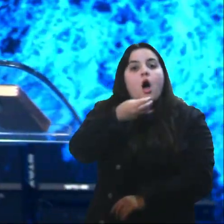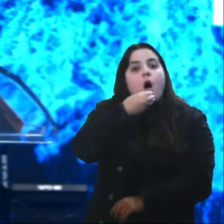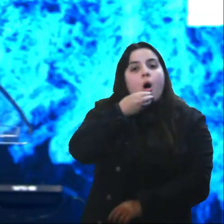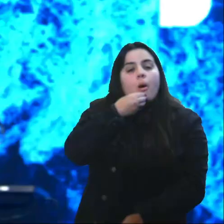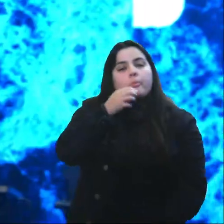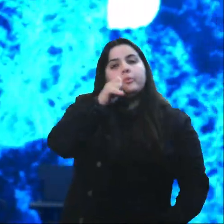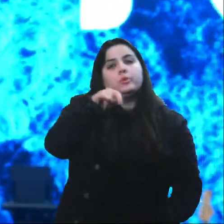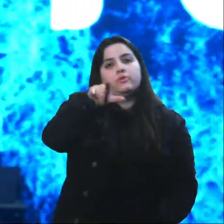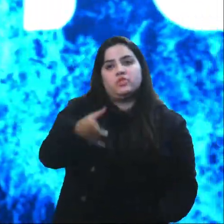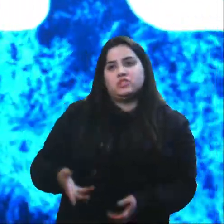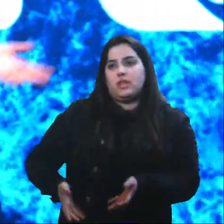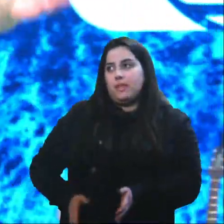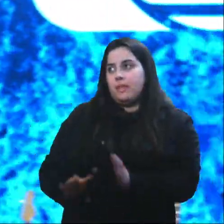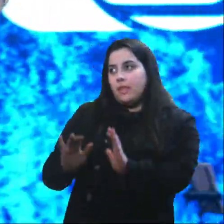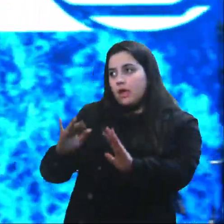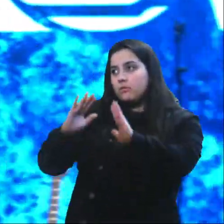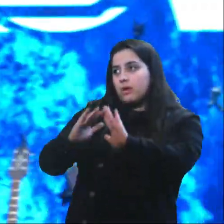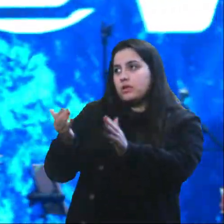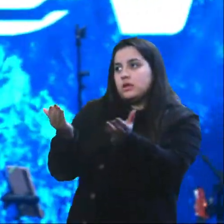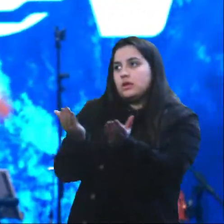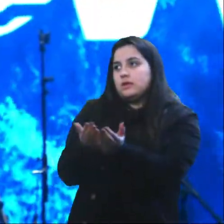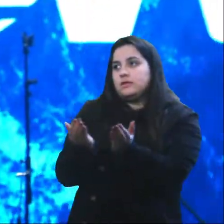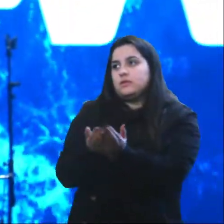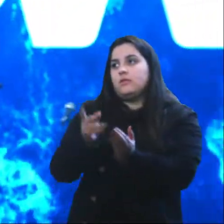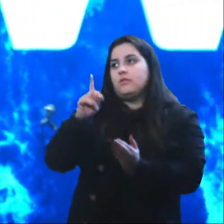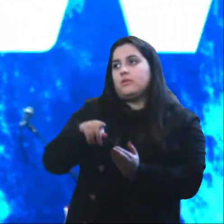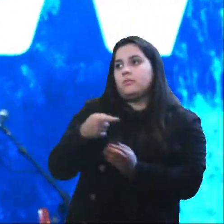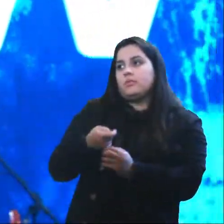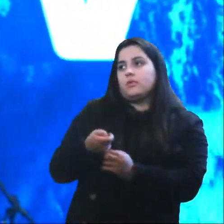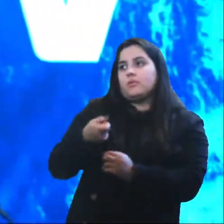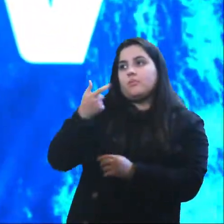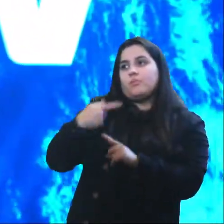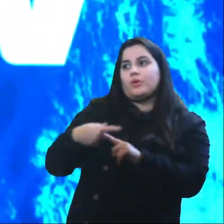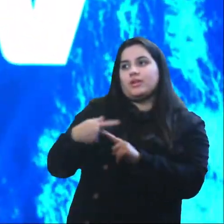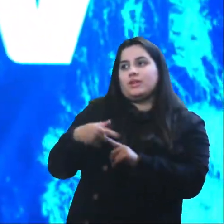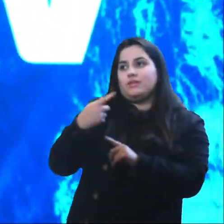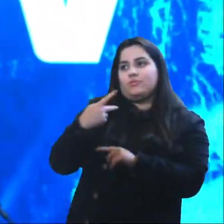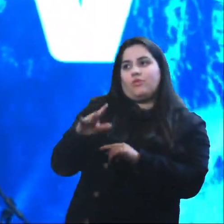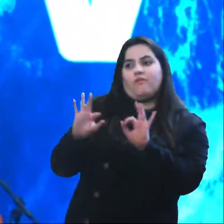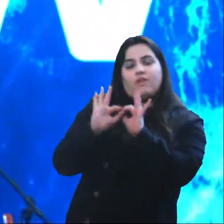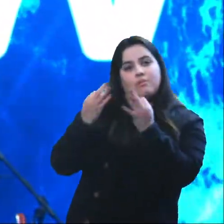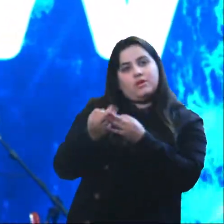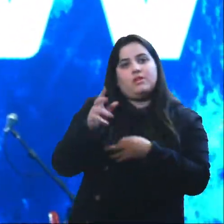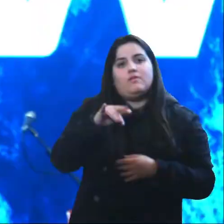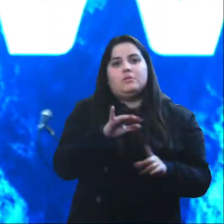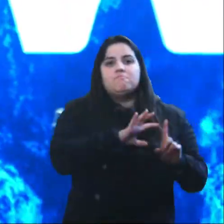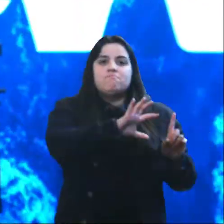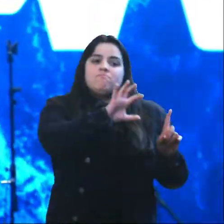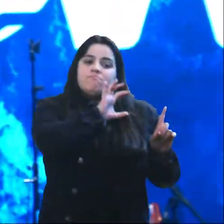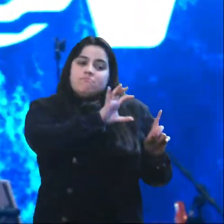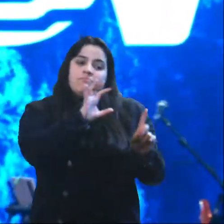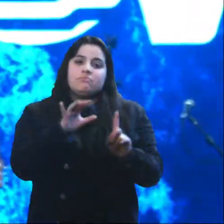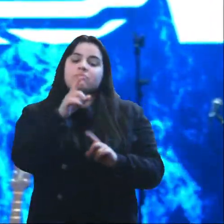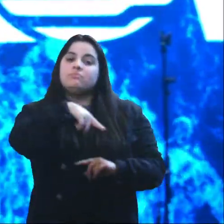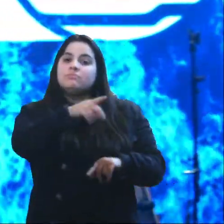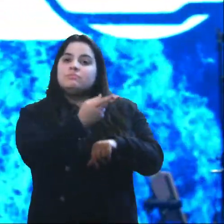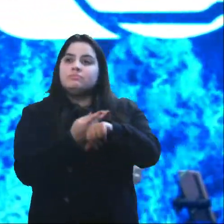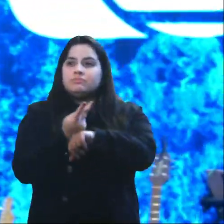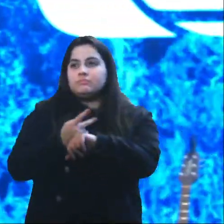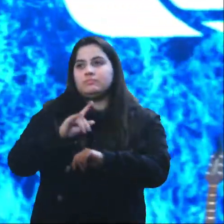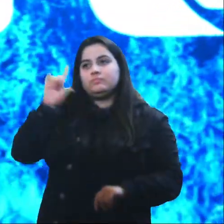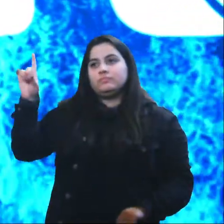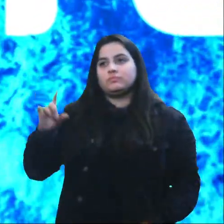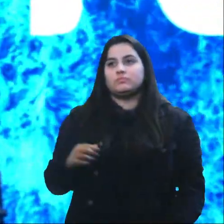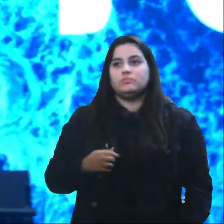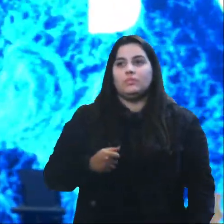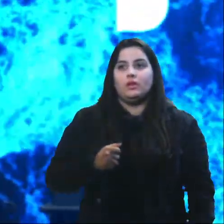de você ser cristão é um pouco maior porque os seus pais vão te influenciar a buscar a Deus, mas isso não significa nada. Você pode